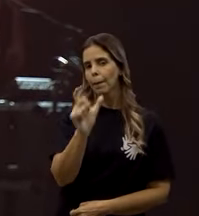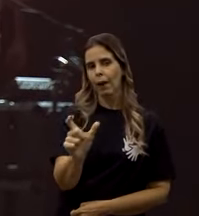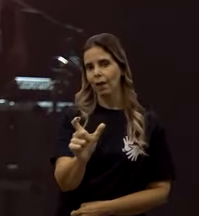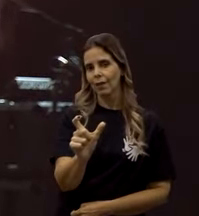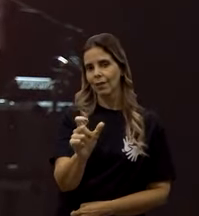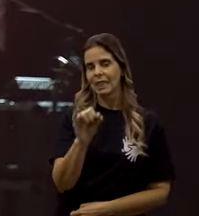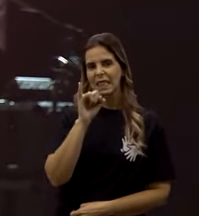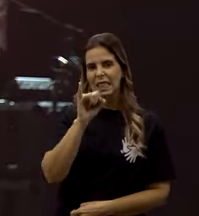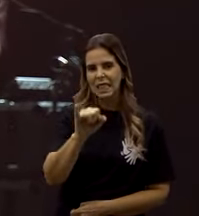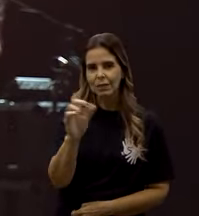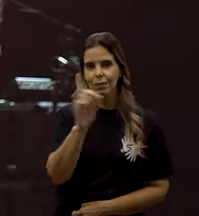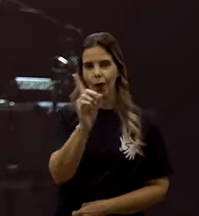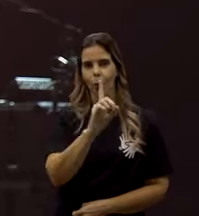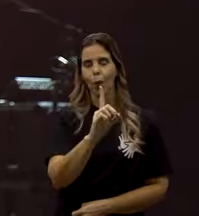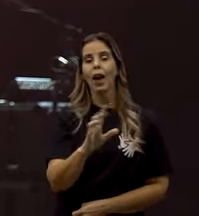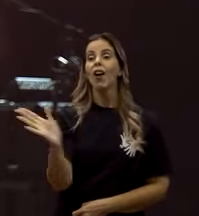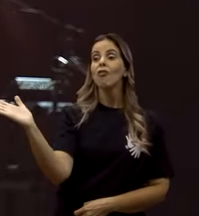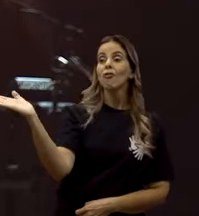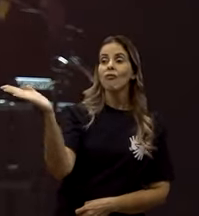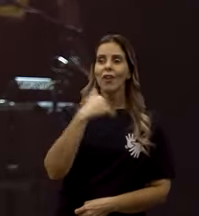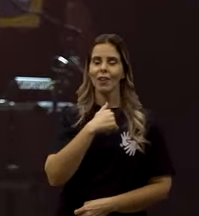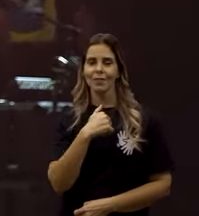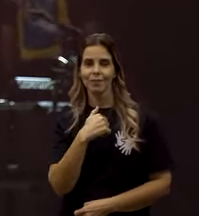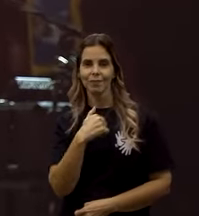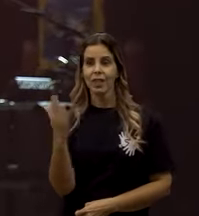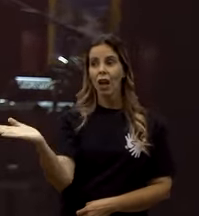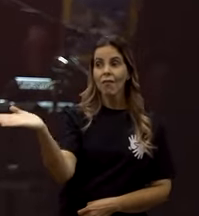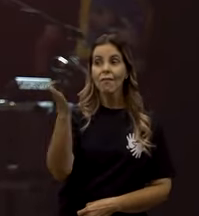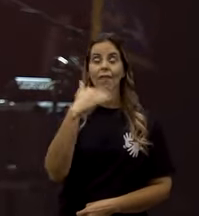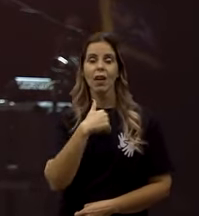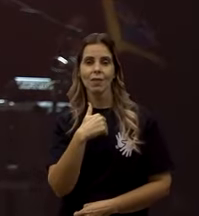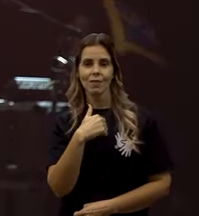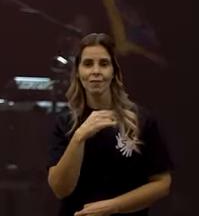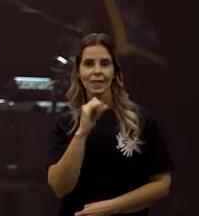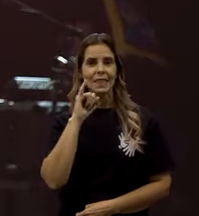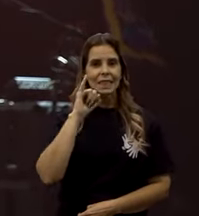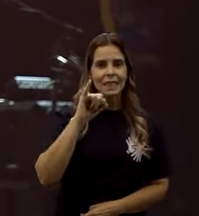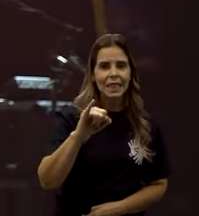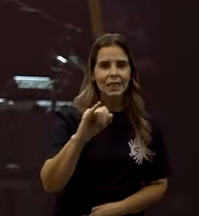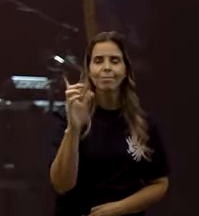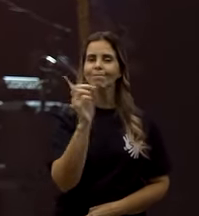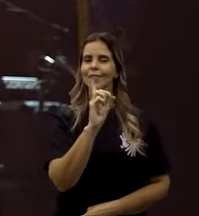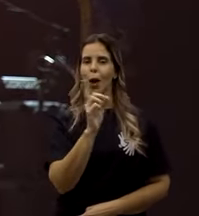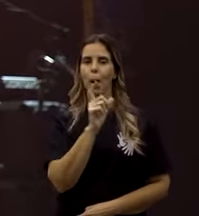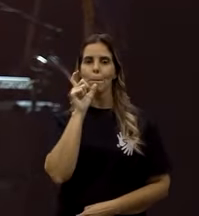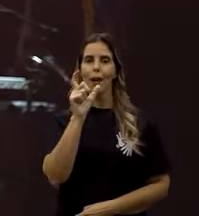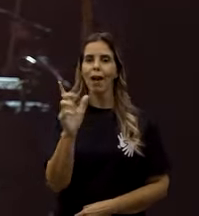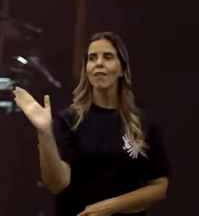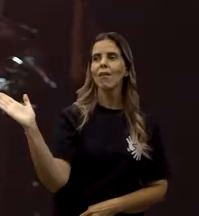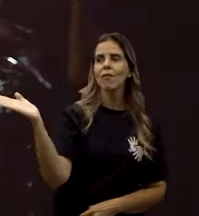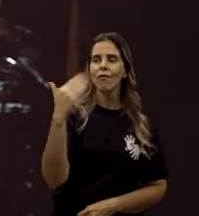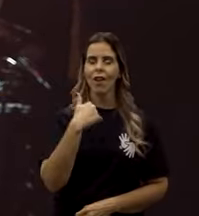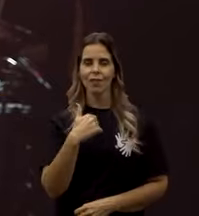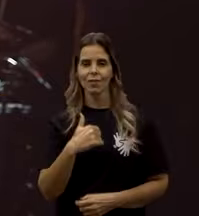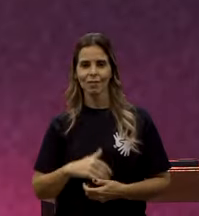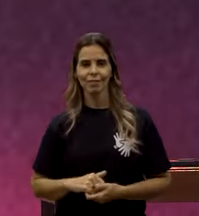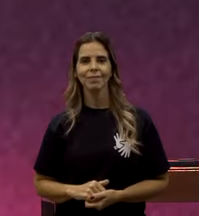si ele tem um vem ele não tem um si ele tem um vem ele não tem um si ele tem um Vem